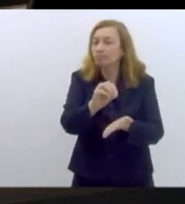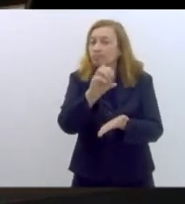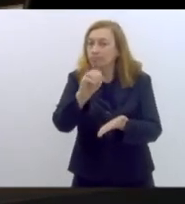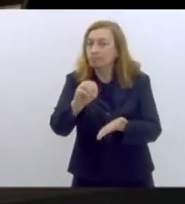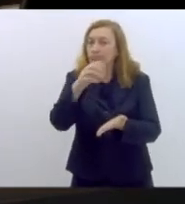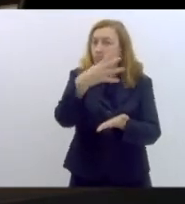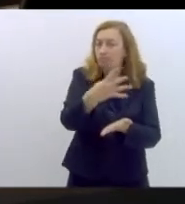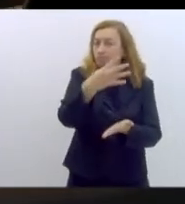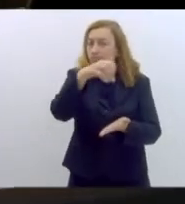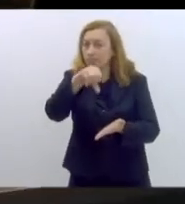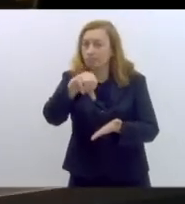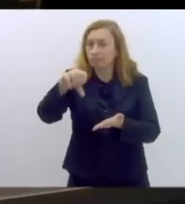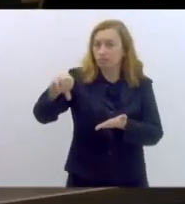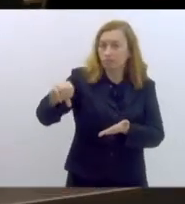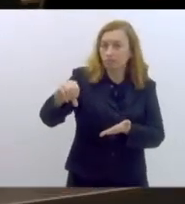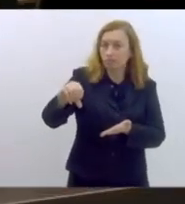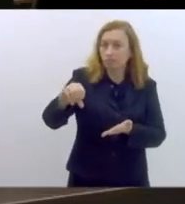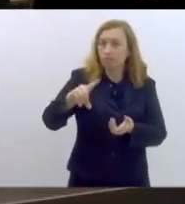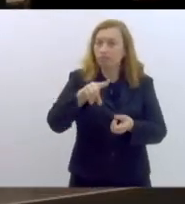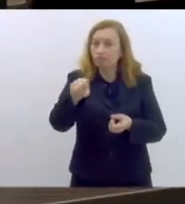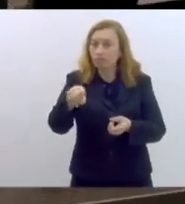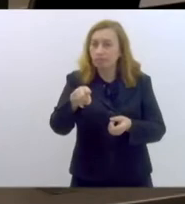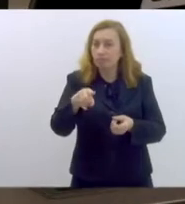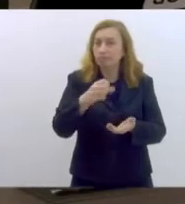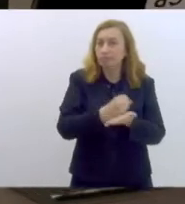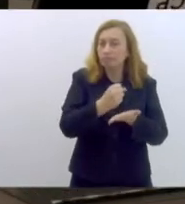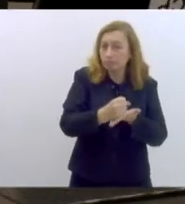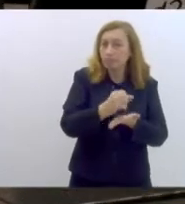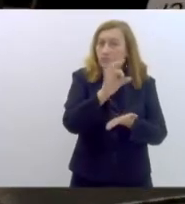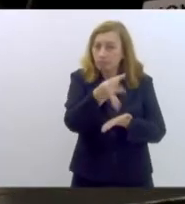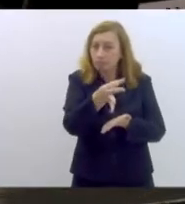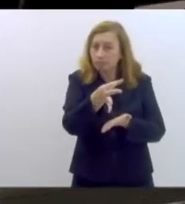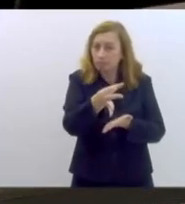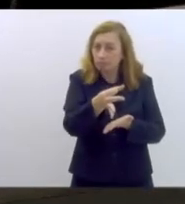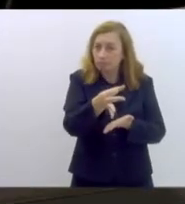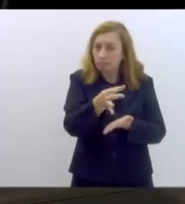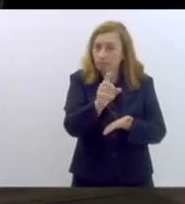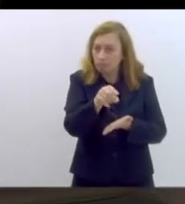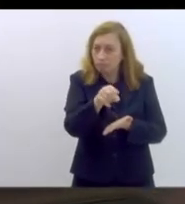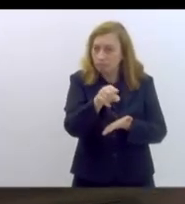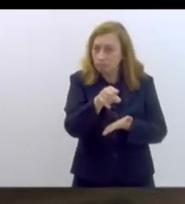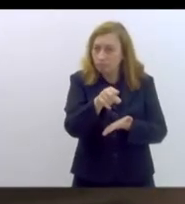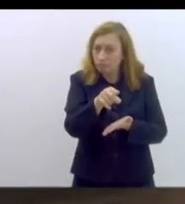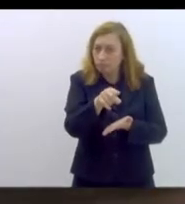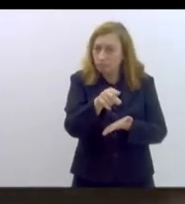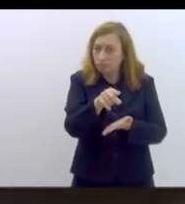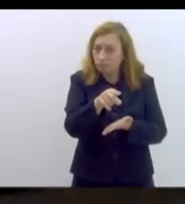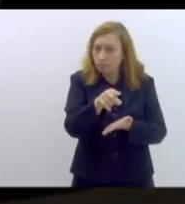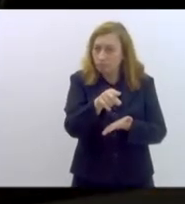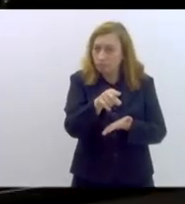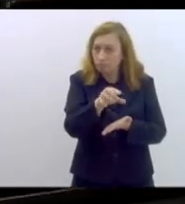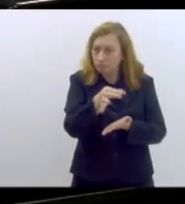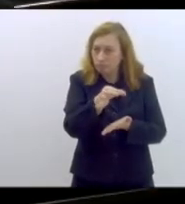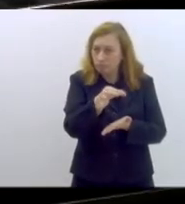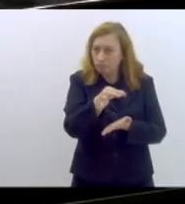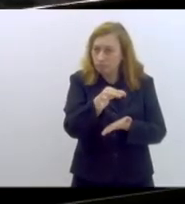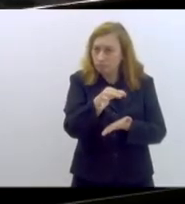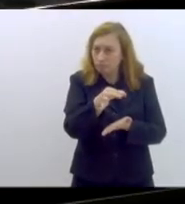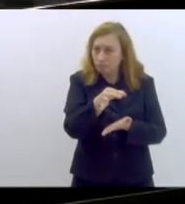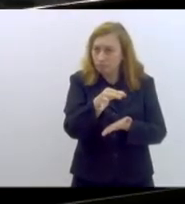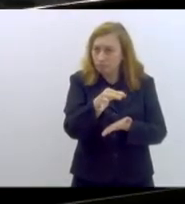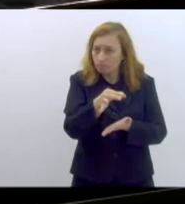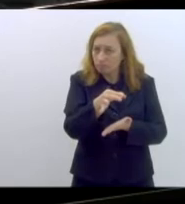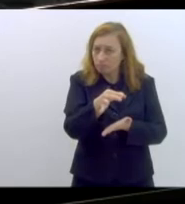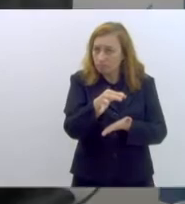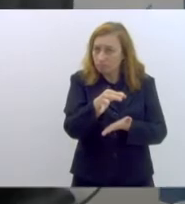de 99, mas esse é especificamente o contrato 9496. Não seria isso, Diana? É, exatamente. Então, a